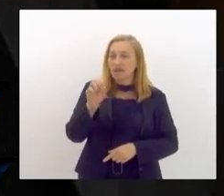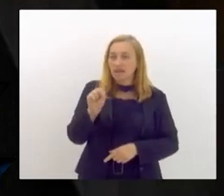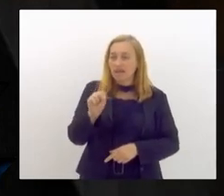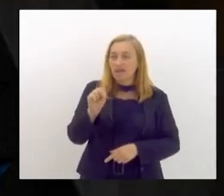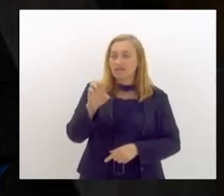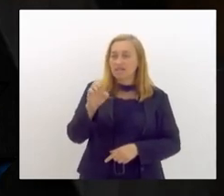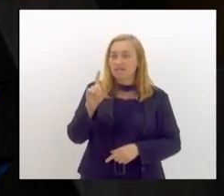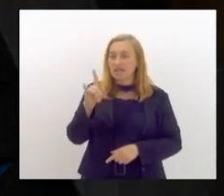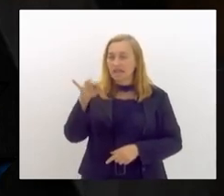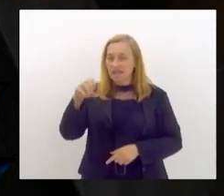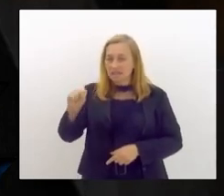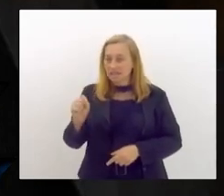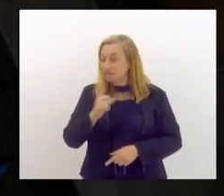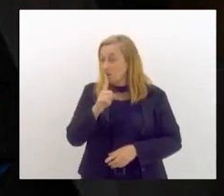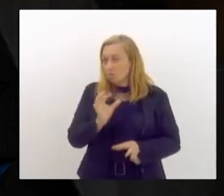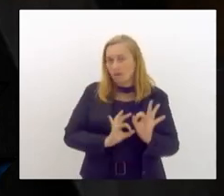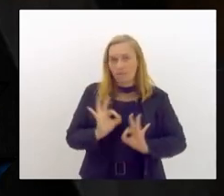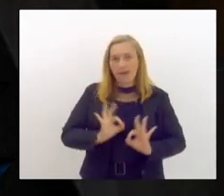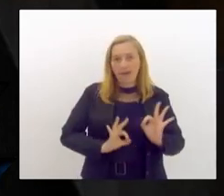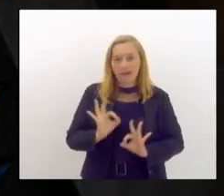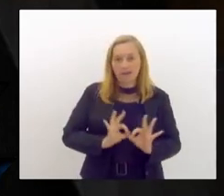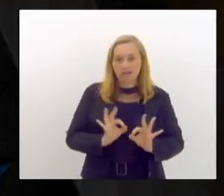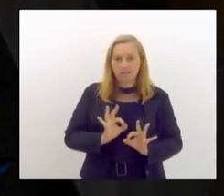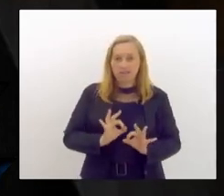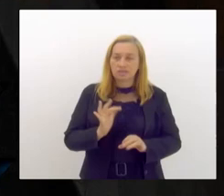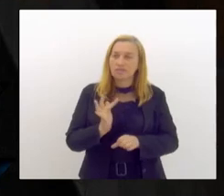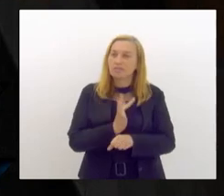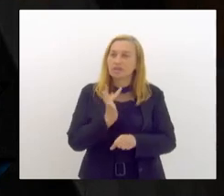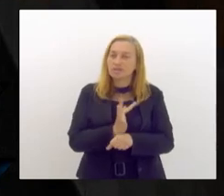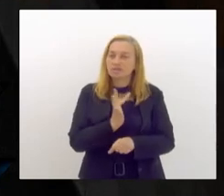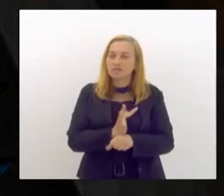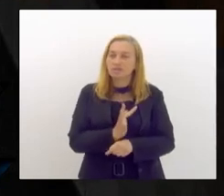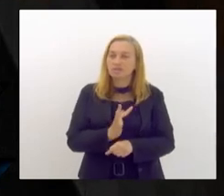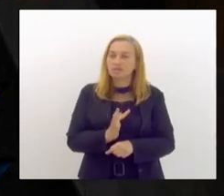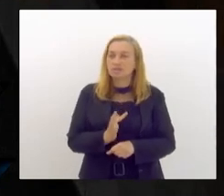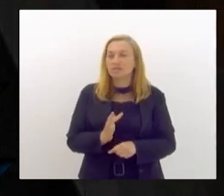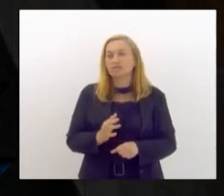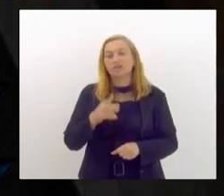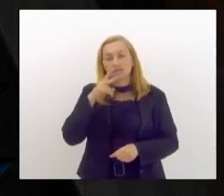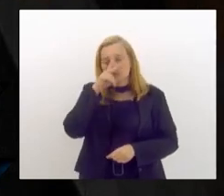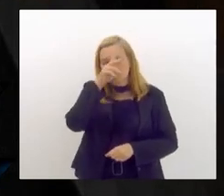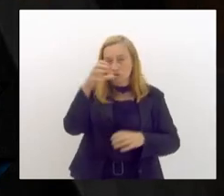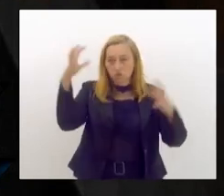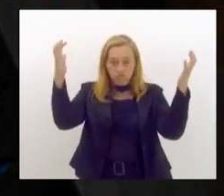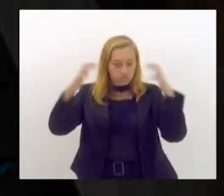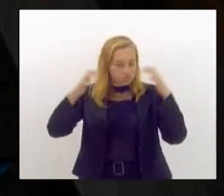estão preparadas para resistir a essas fortes